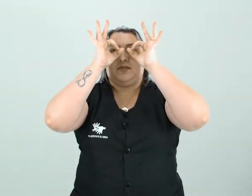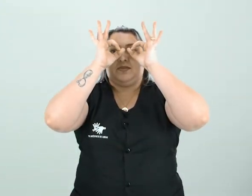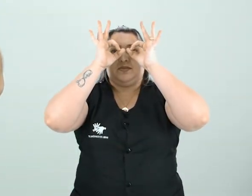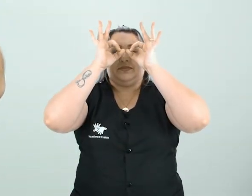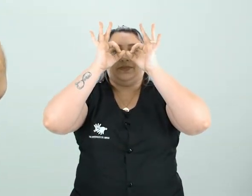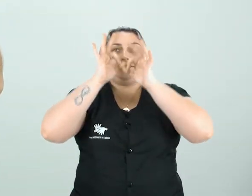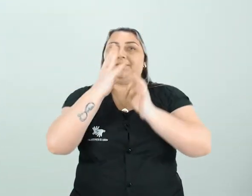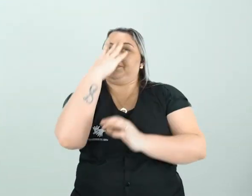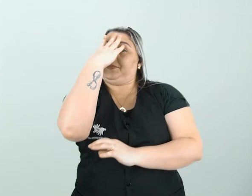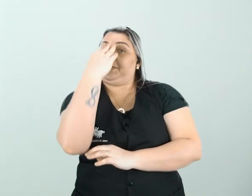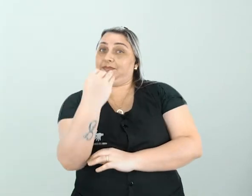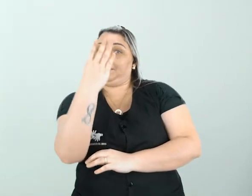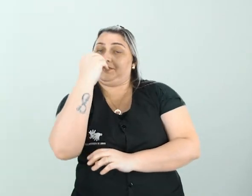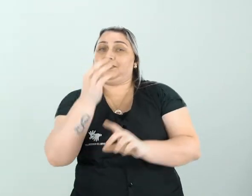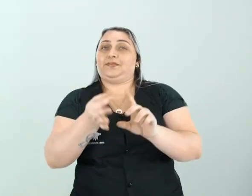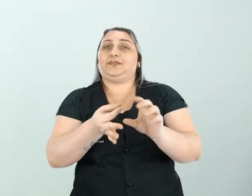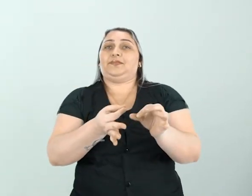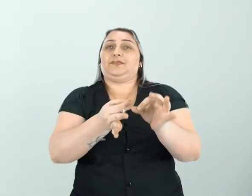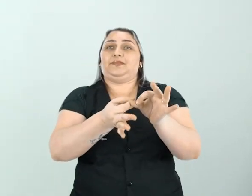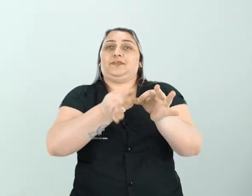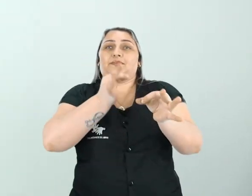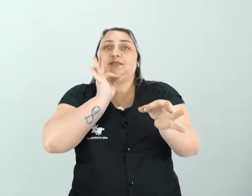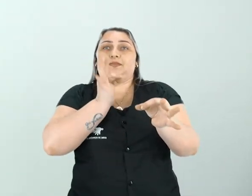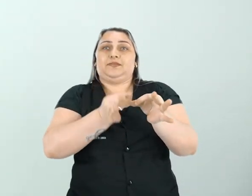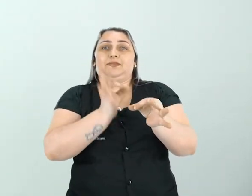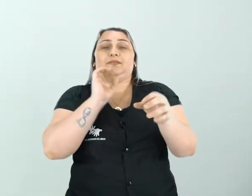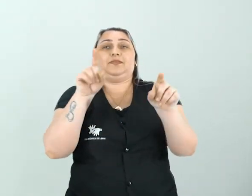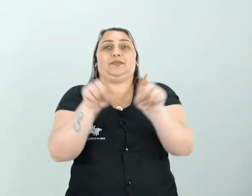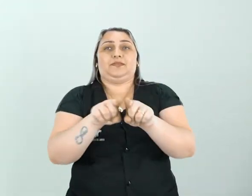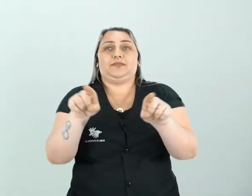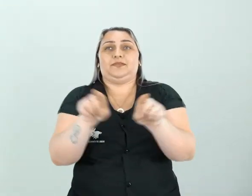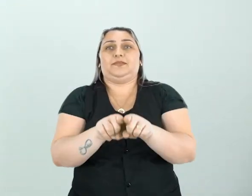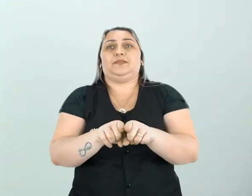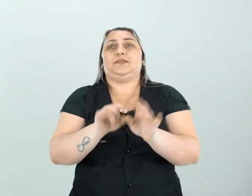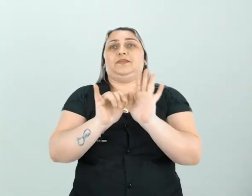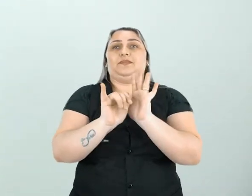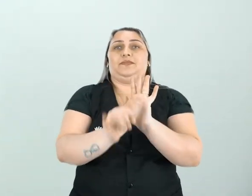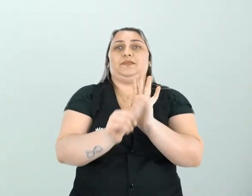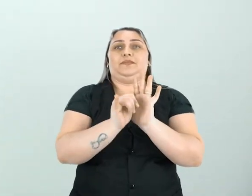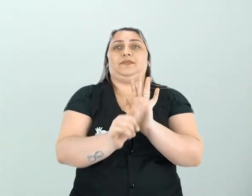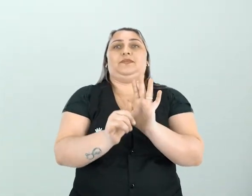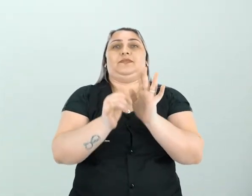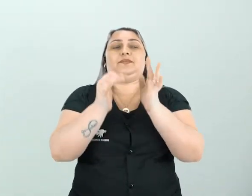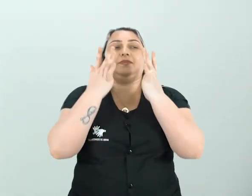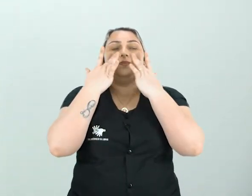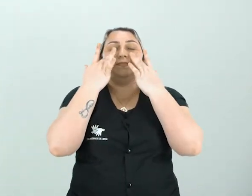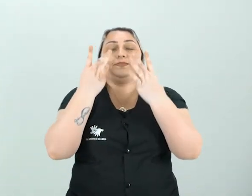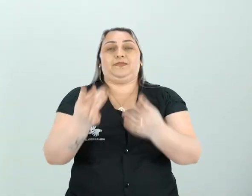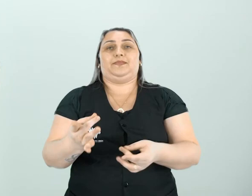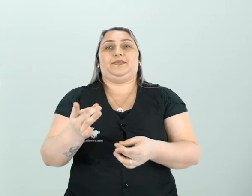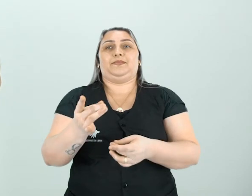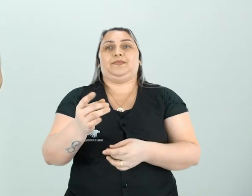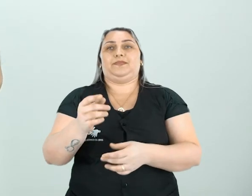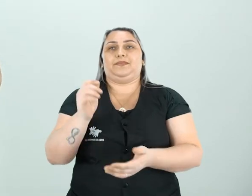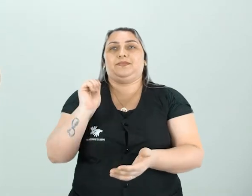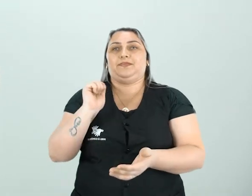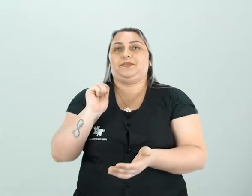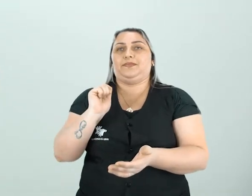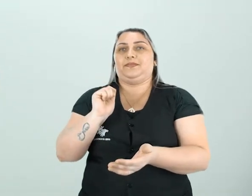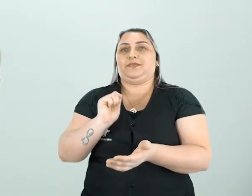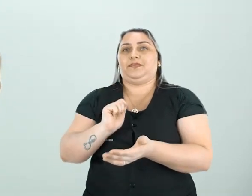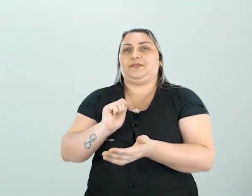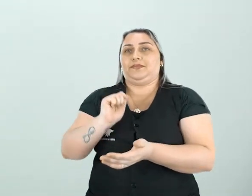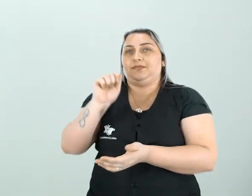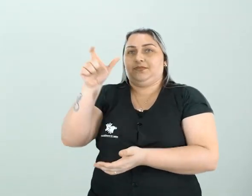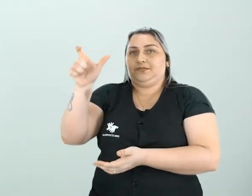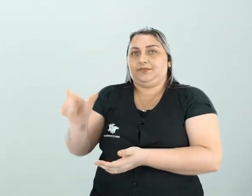as Uvas, que também é uma fábula. Preste atenção nos personagens, preste atenção como vai se